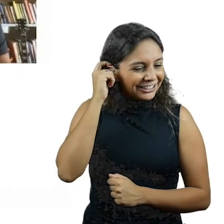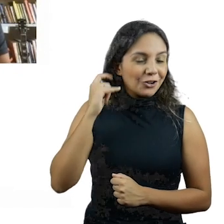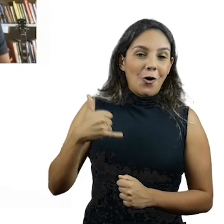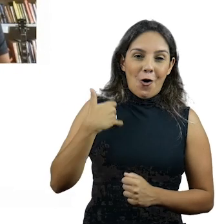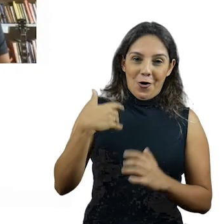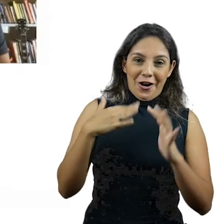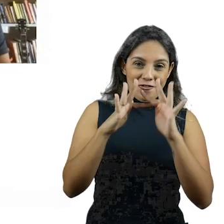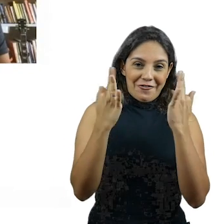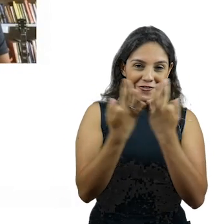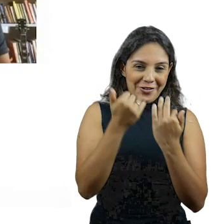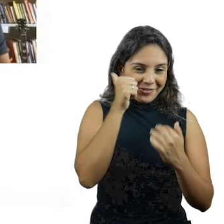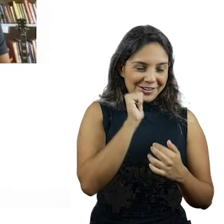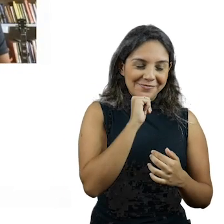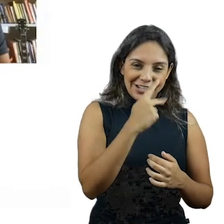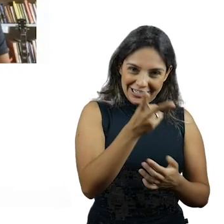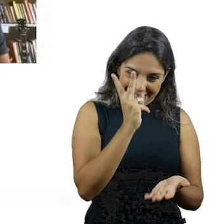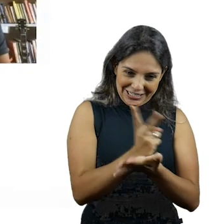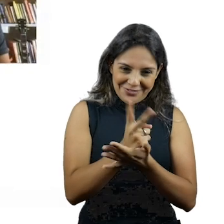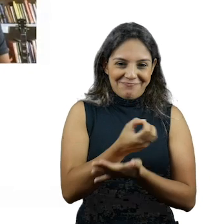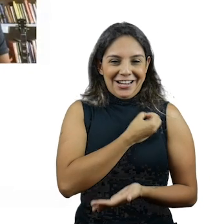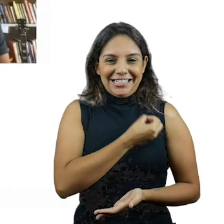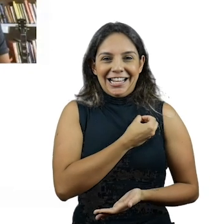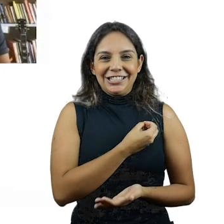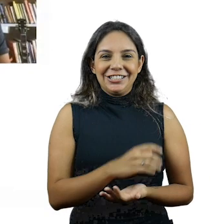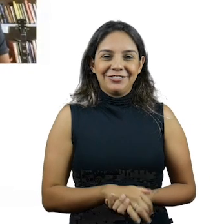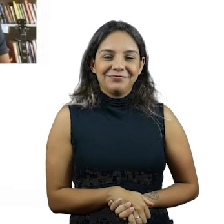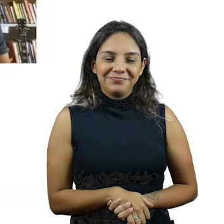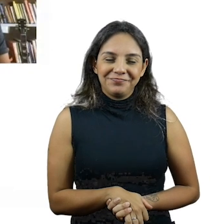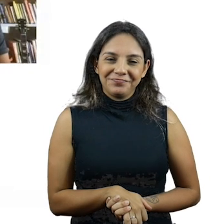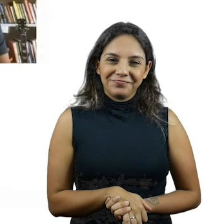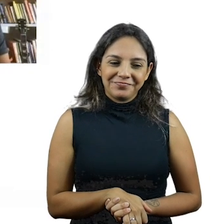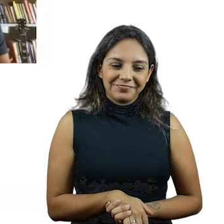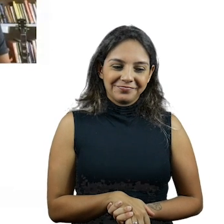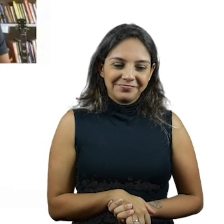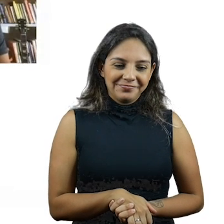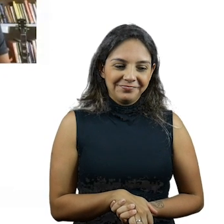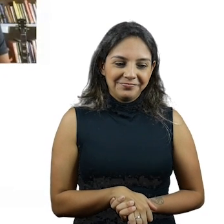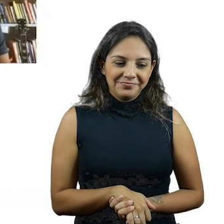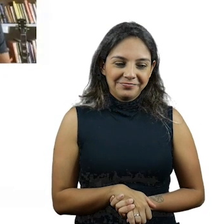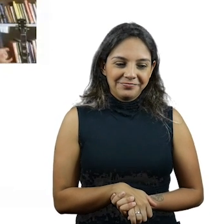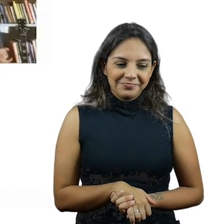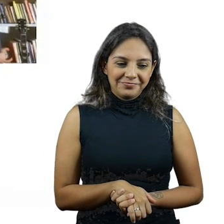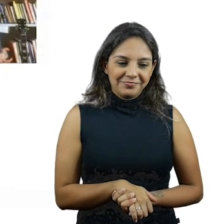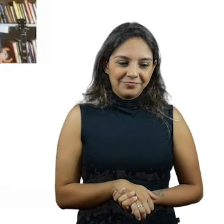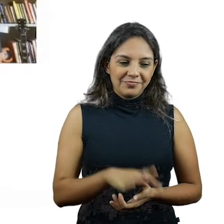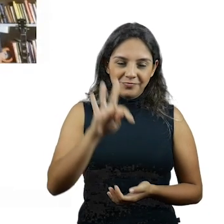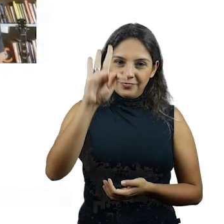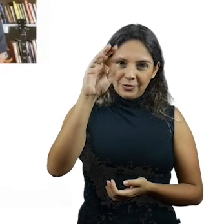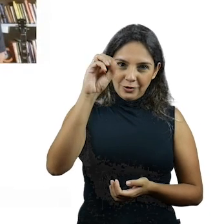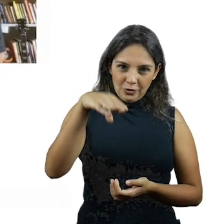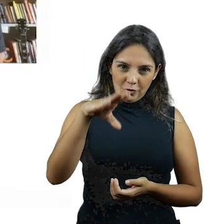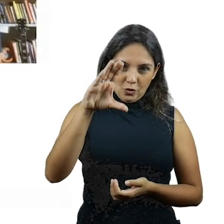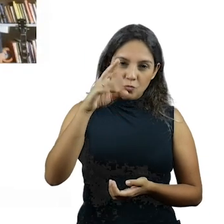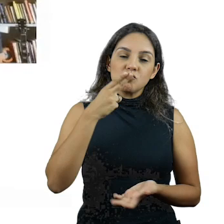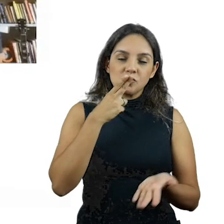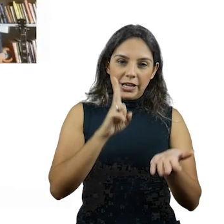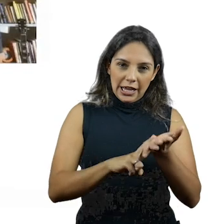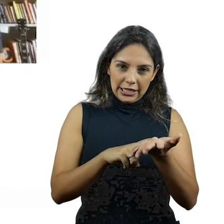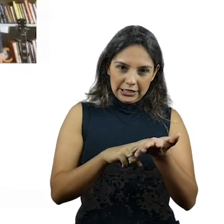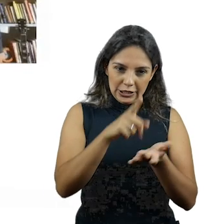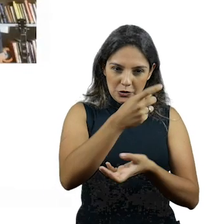Presente, dona Selma presente. Nosso querido Tom, carteiro e poeta aí de Araxá, manda algumas